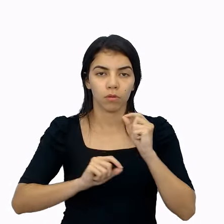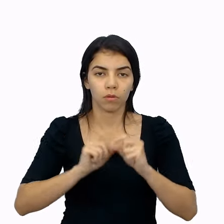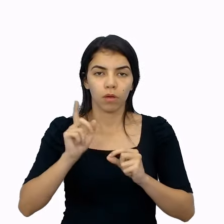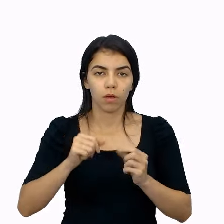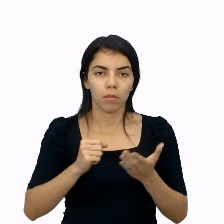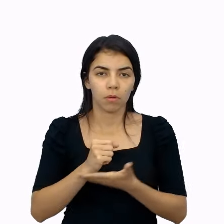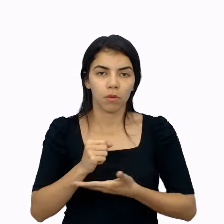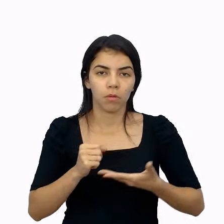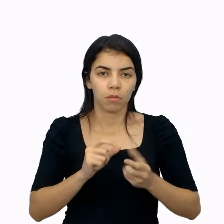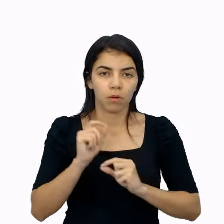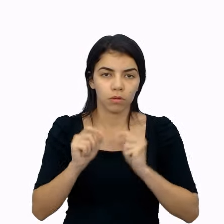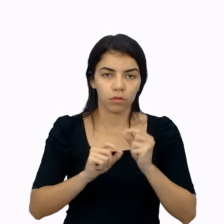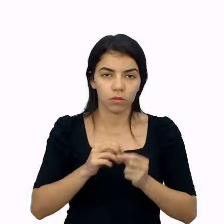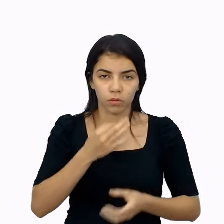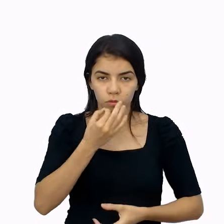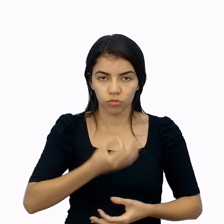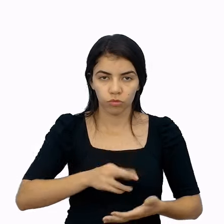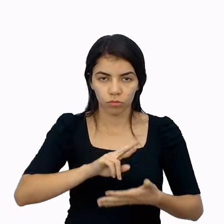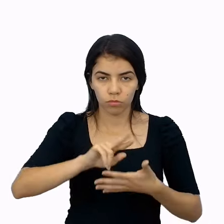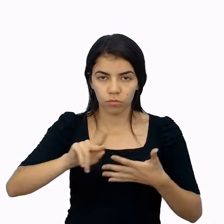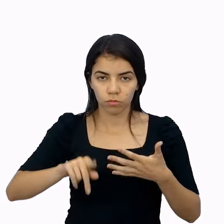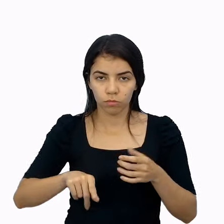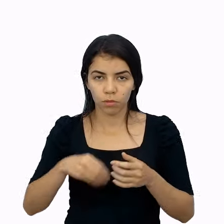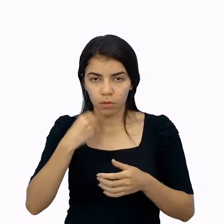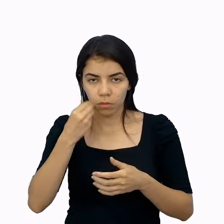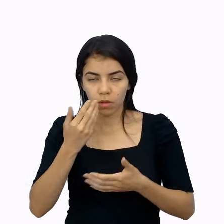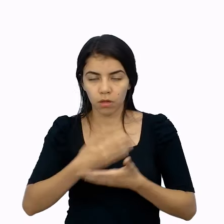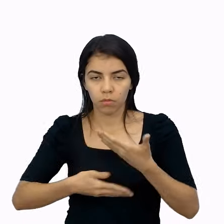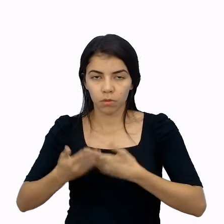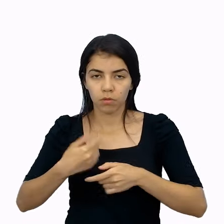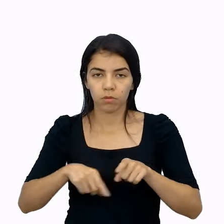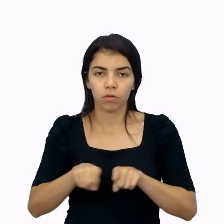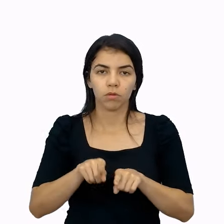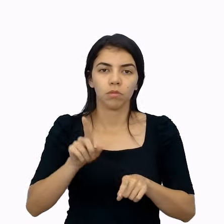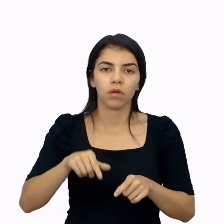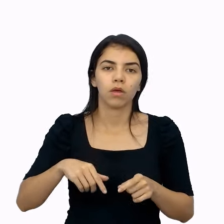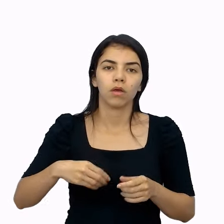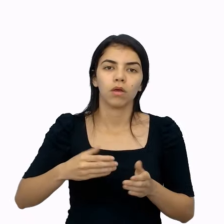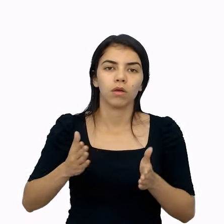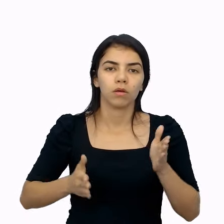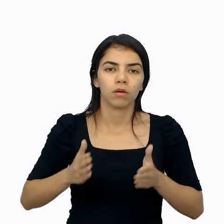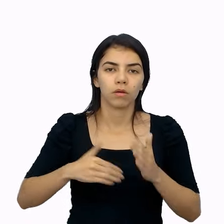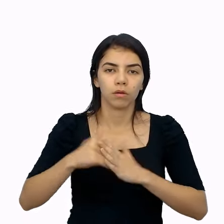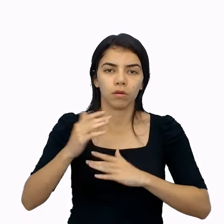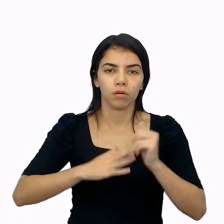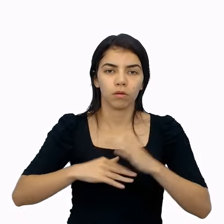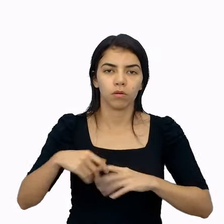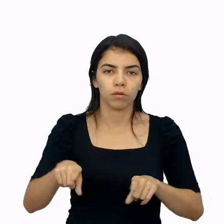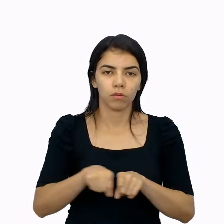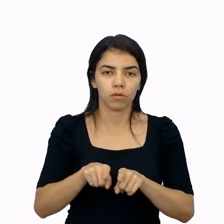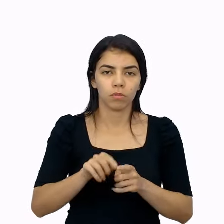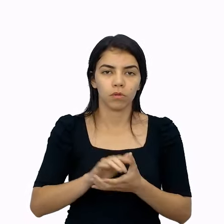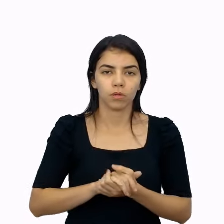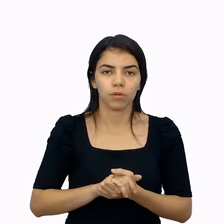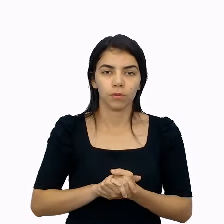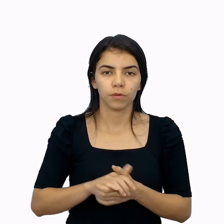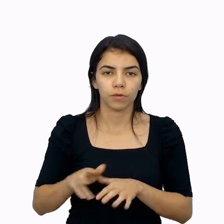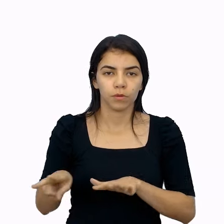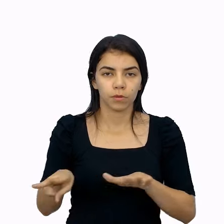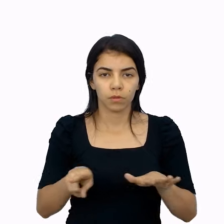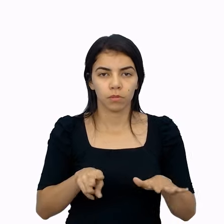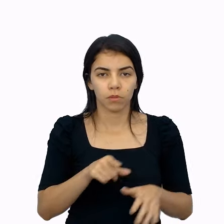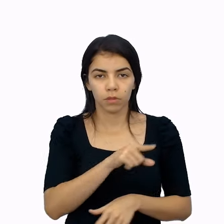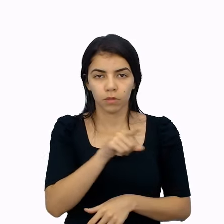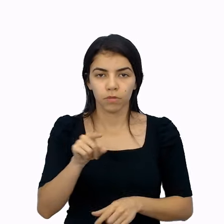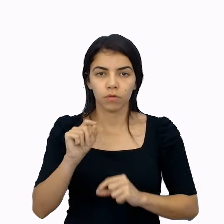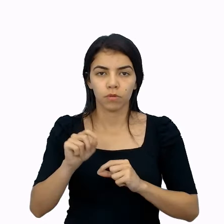por base várias sugestões e trocas de experiência com vocês durante, né, todo esse processo da semana que vocês fazem